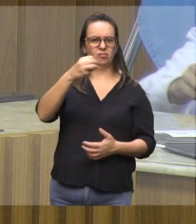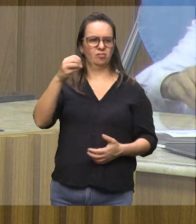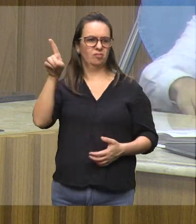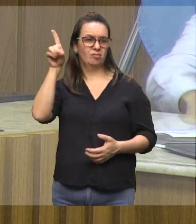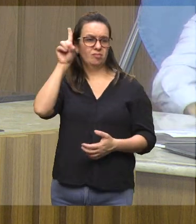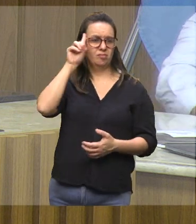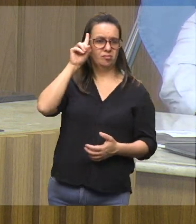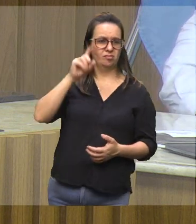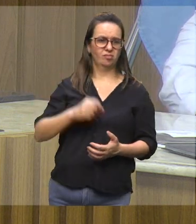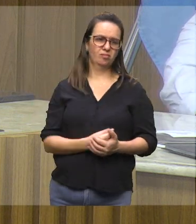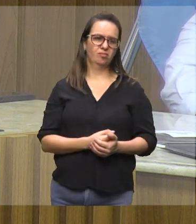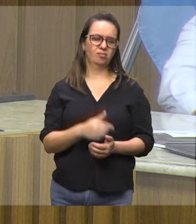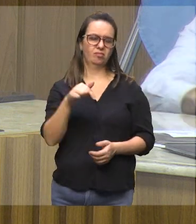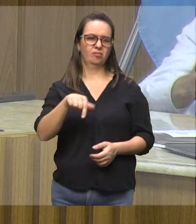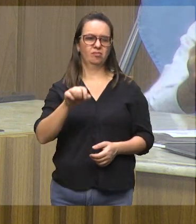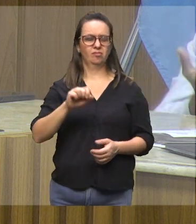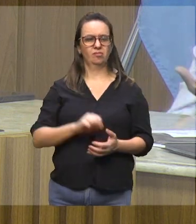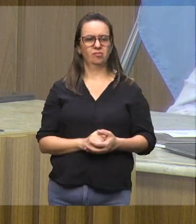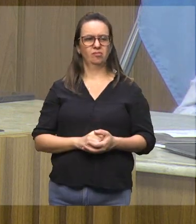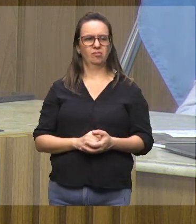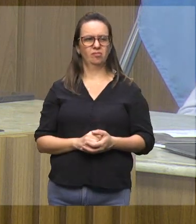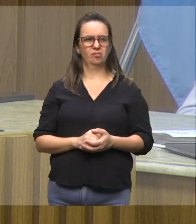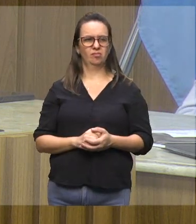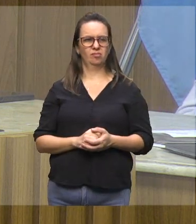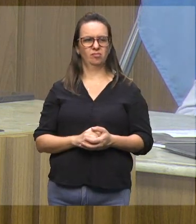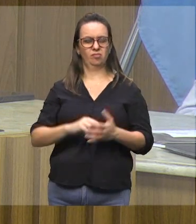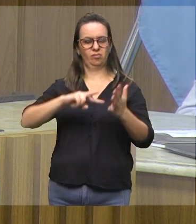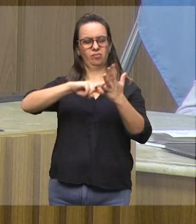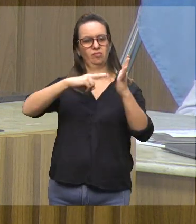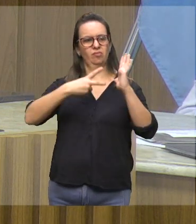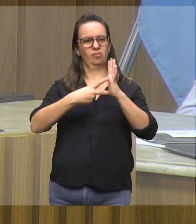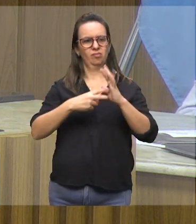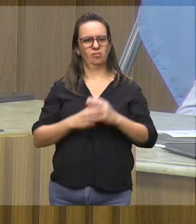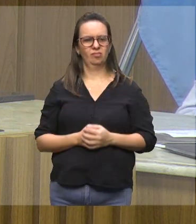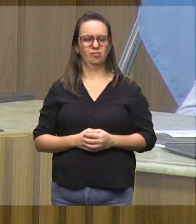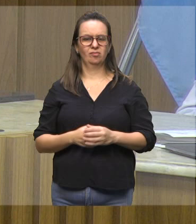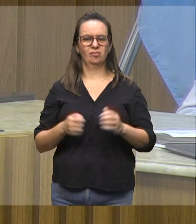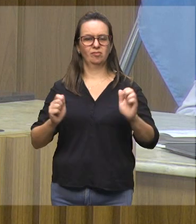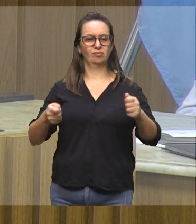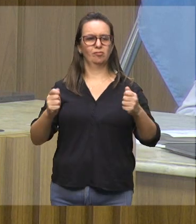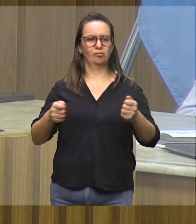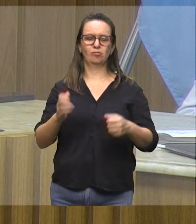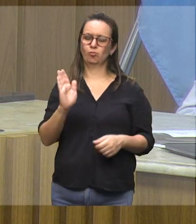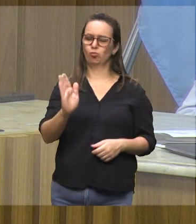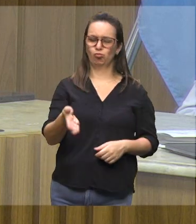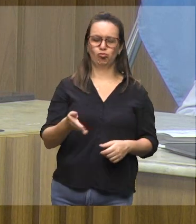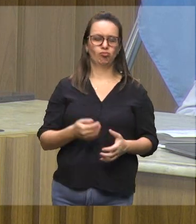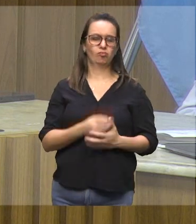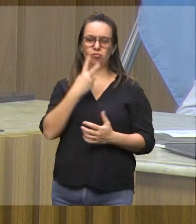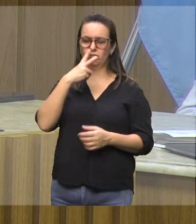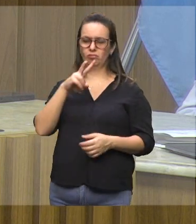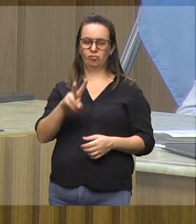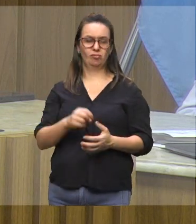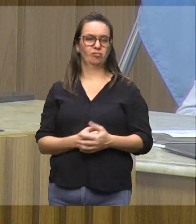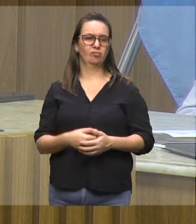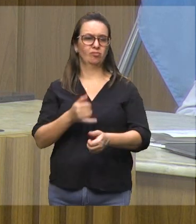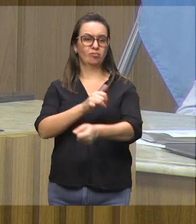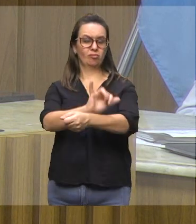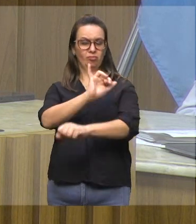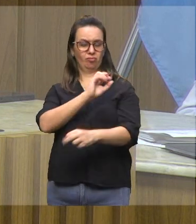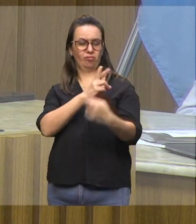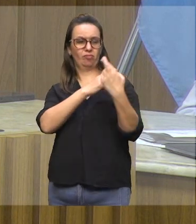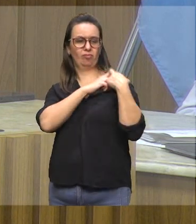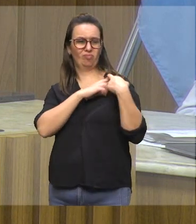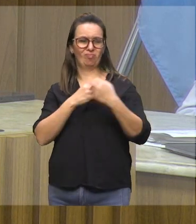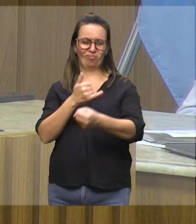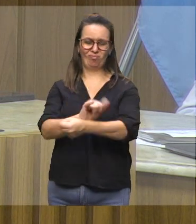ativa. Então, isso significa que o próprio Tribunal de Contas já está averiguando essa responsabilidade. E significa que a falta de